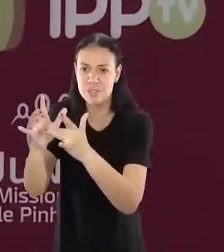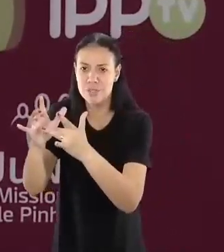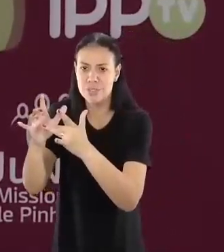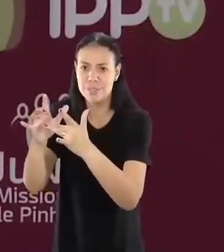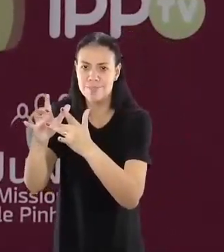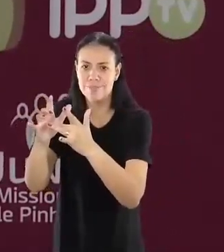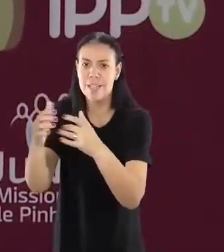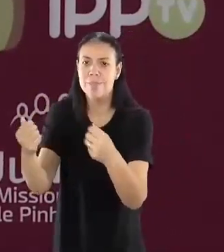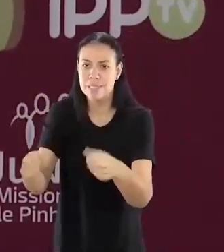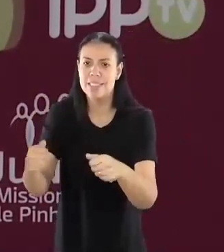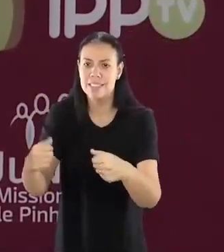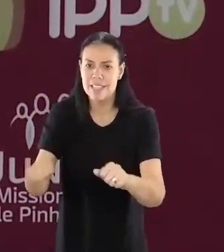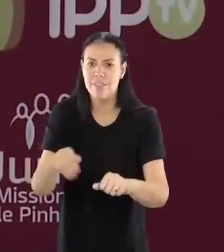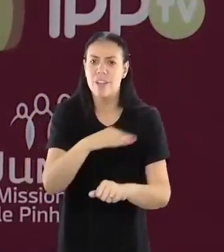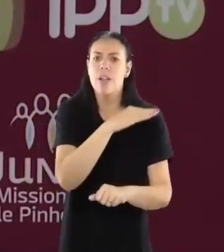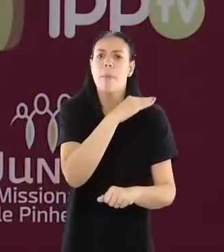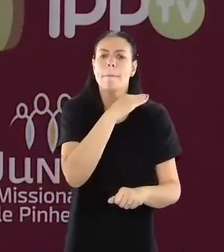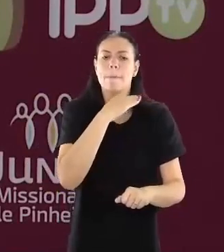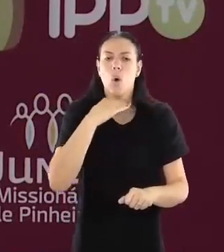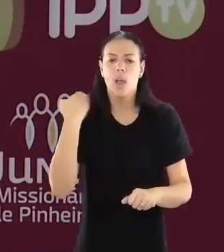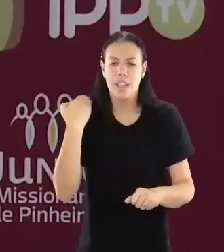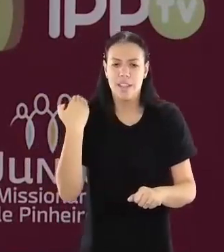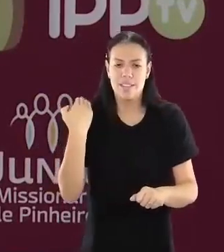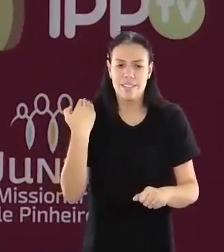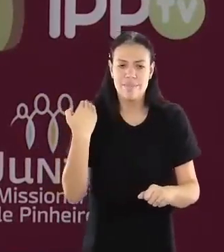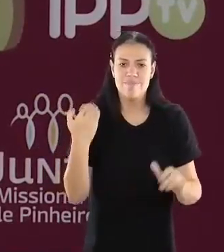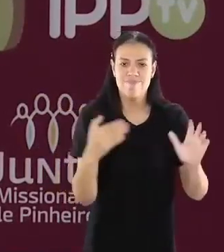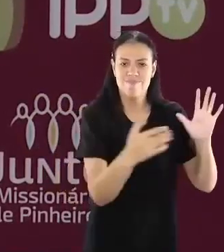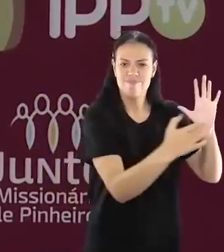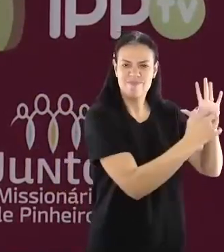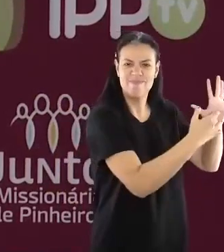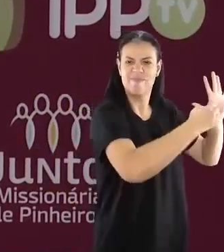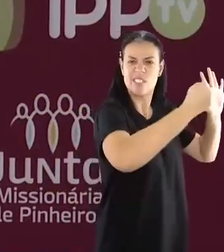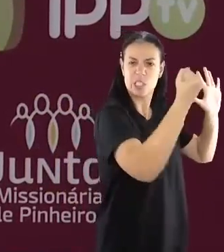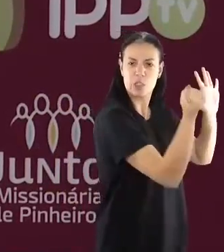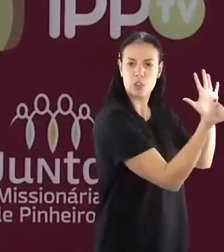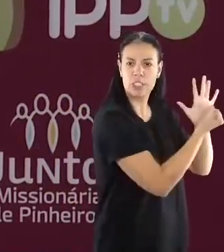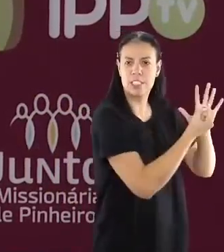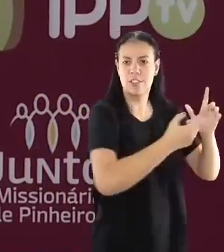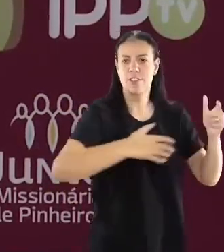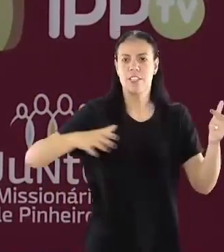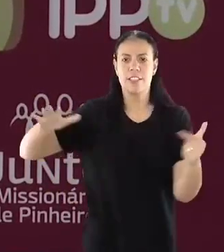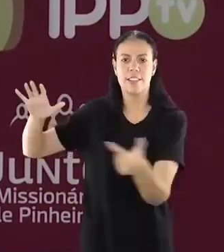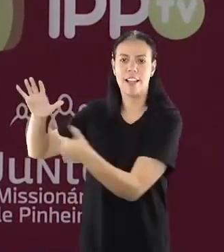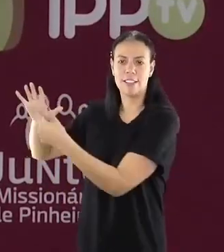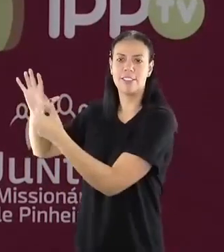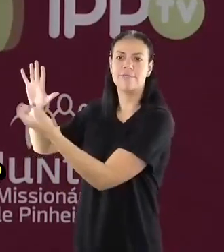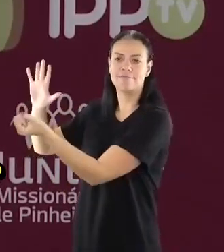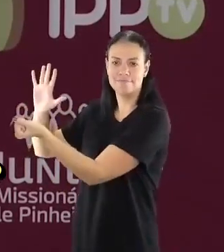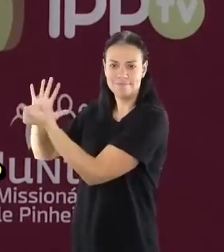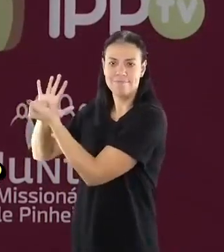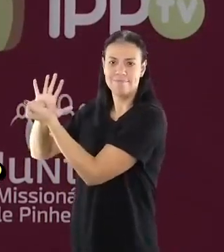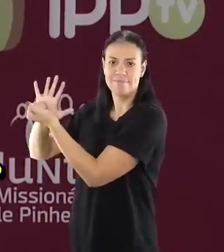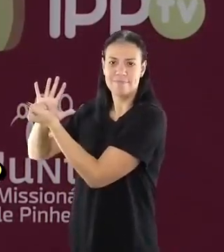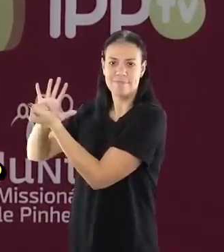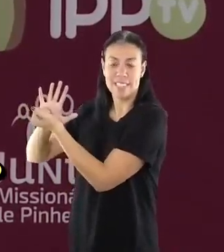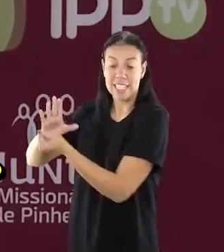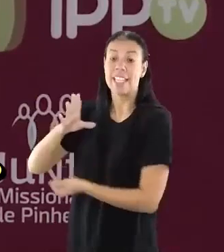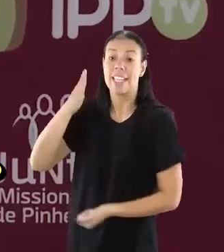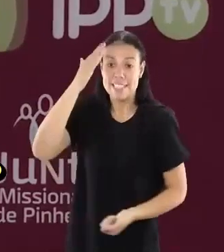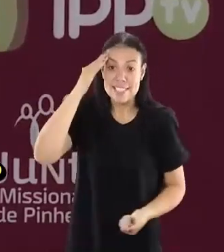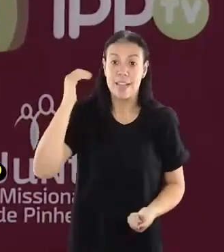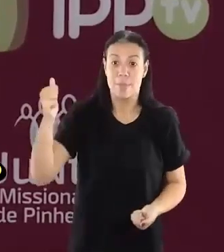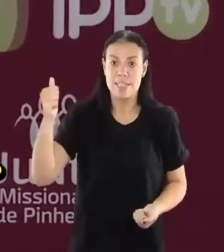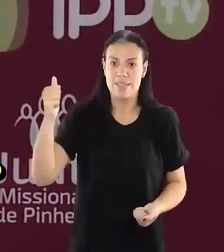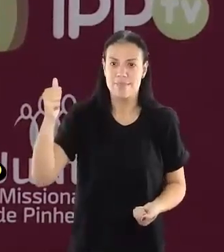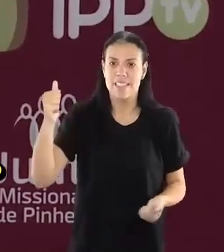pelos nossos pecados. Eles reconhecem Jesus como Filho de Deus, como Salvador do mundo, como aquele que veio para dar a